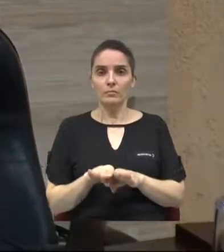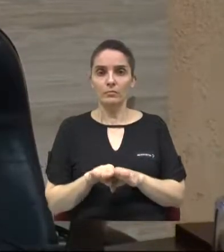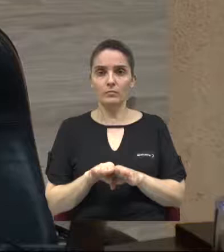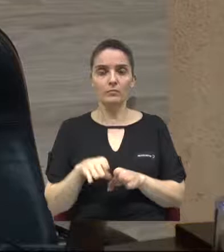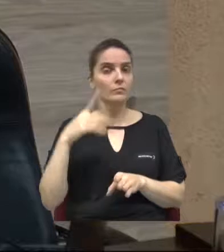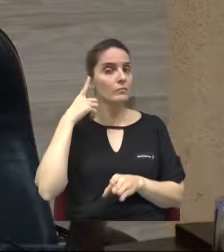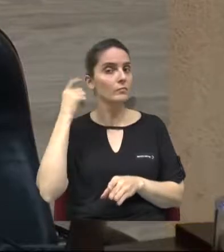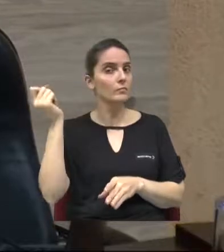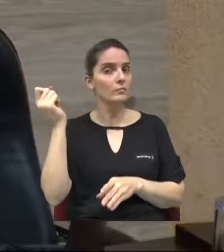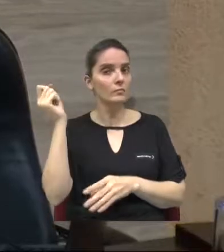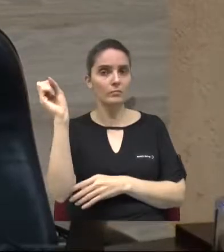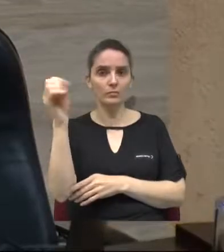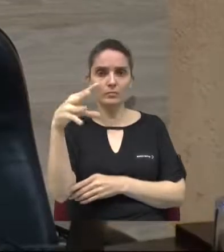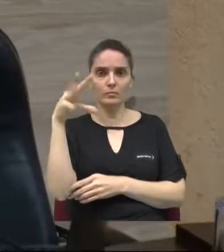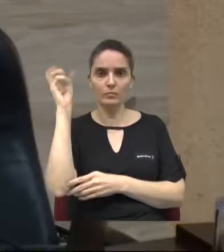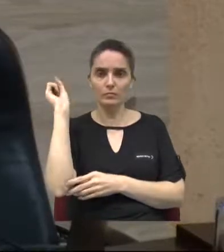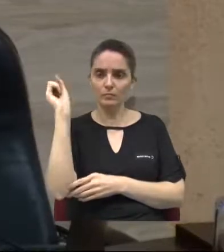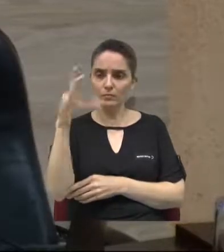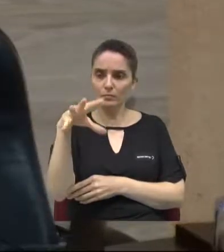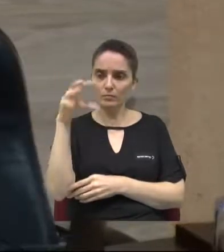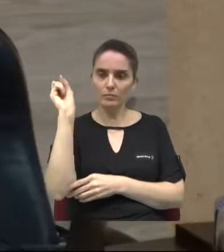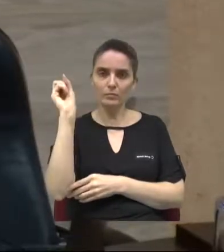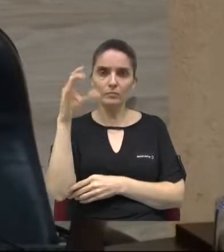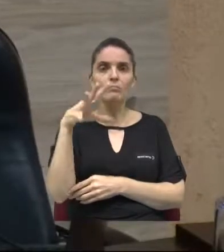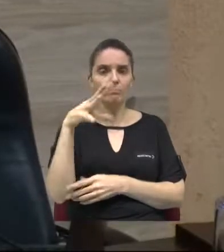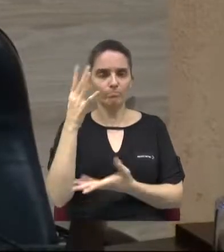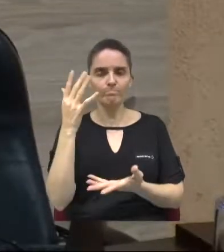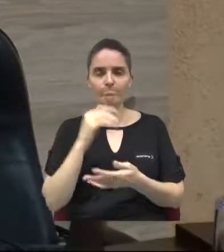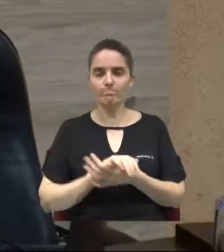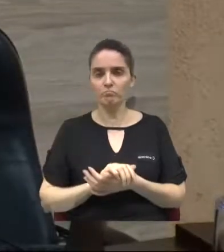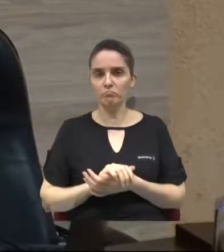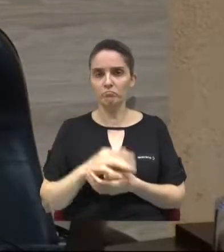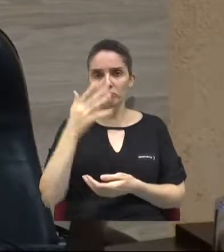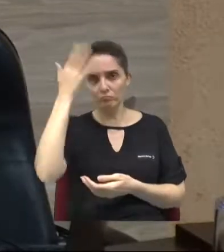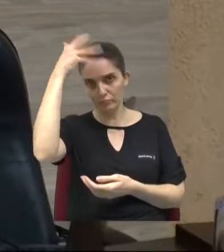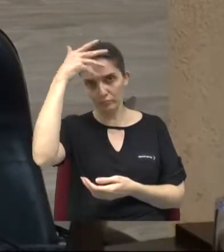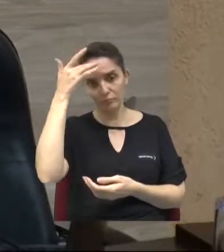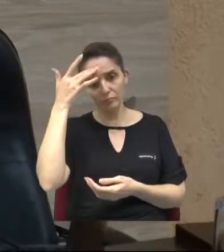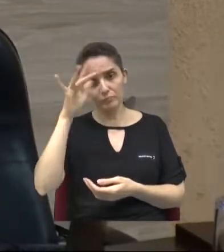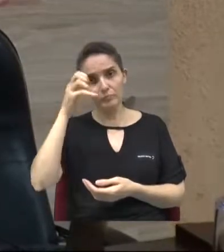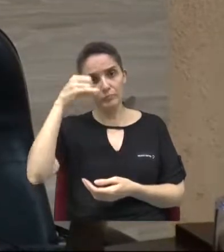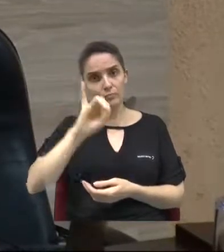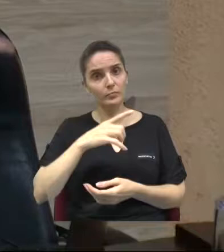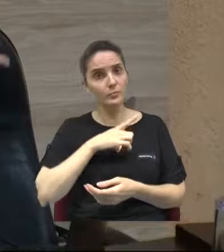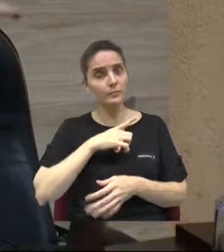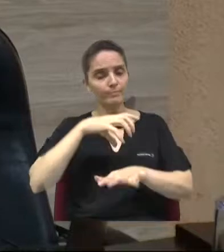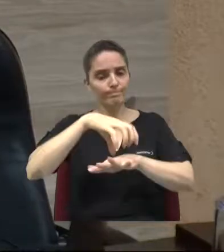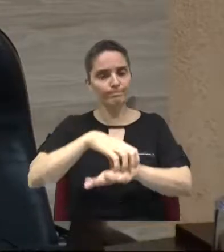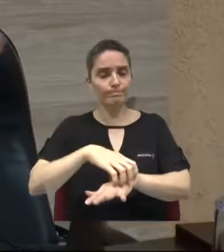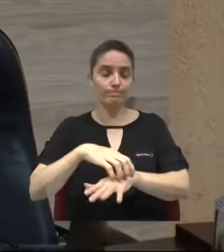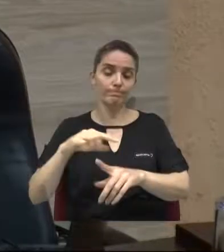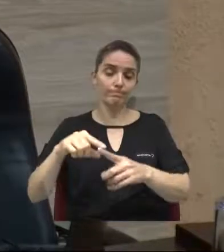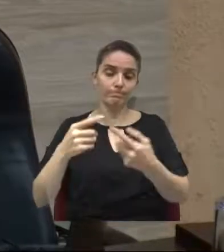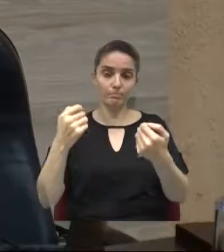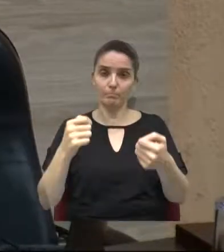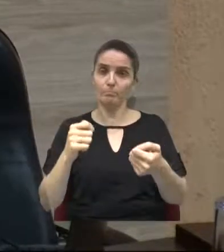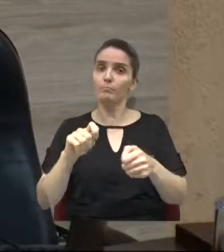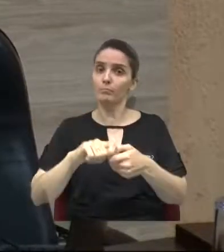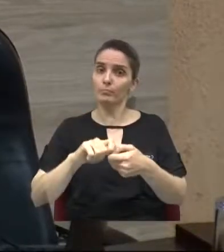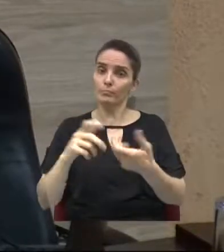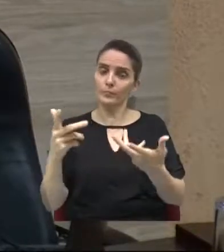alarmes, não sei se tem nesse centro comunitário, mas alguma coisa tem que ser